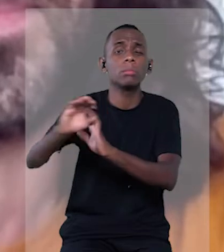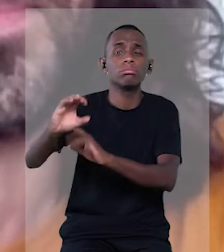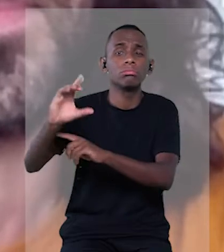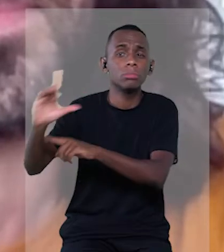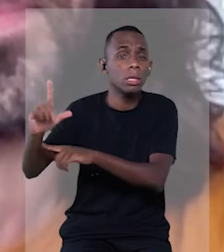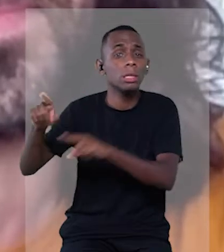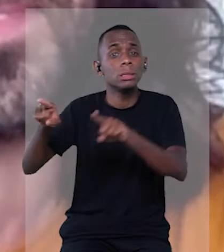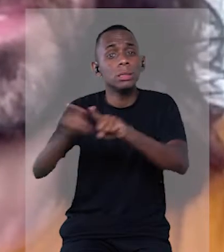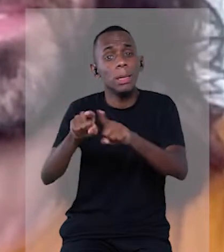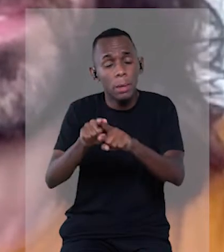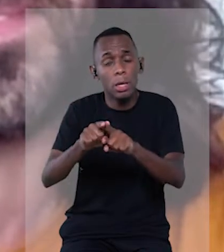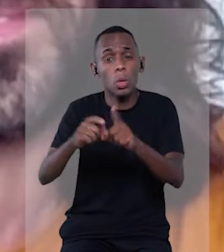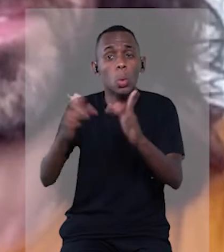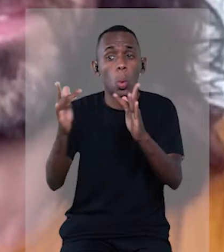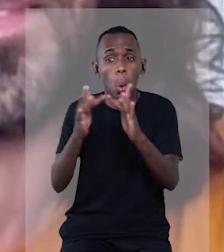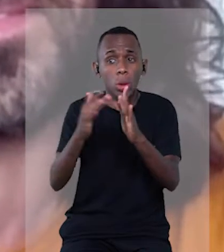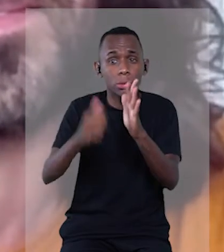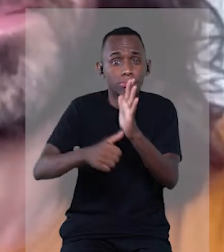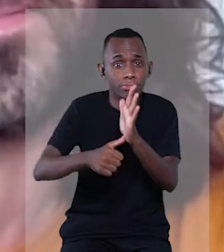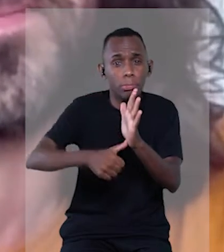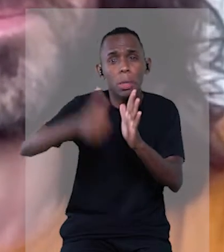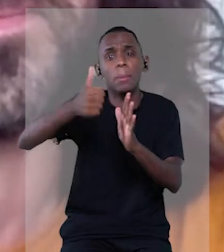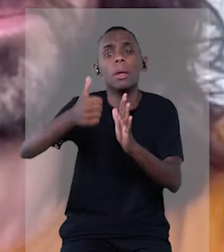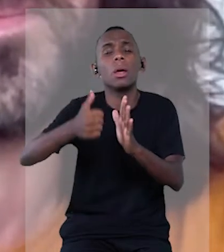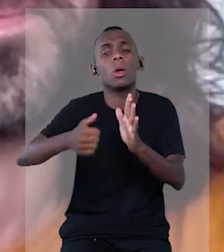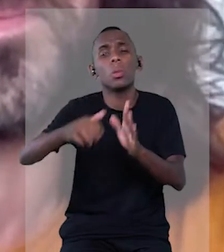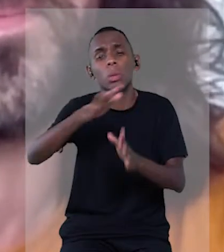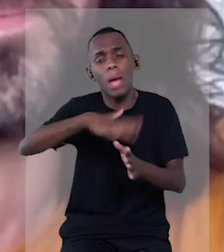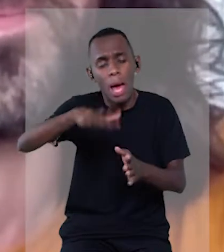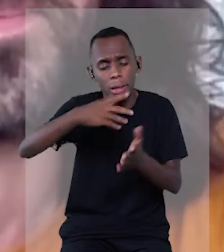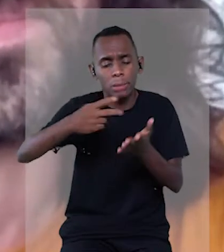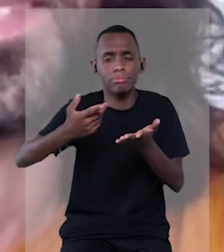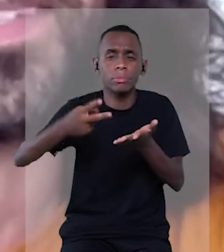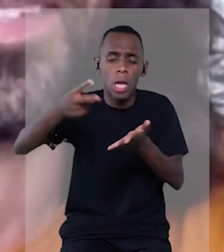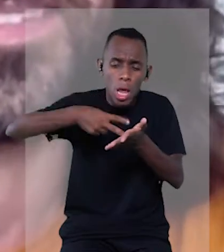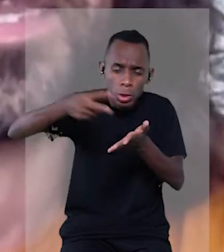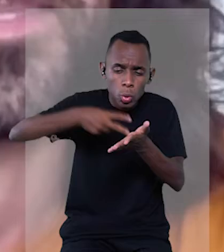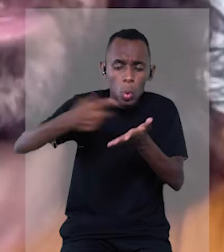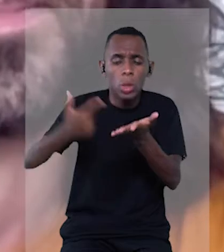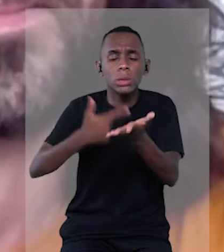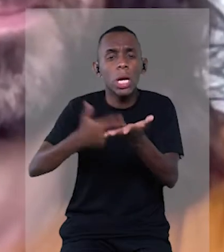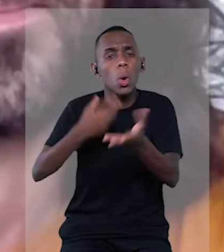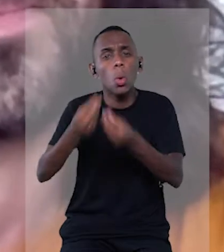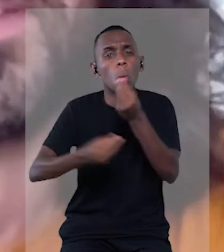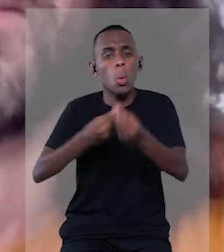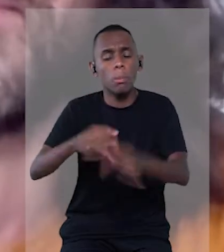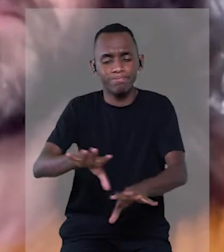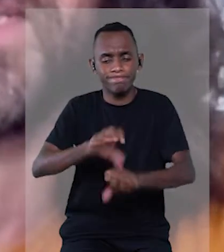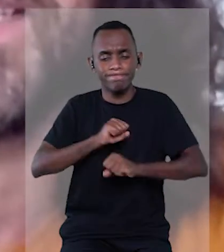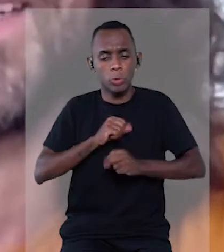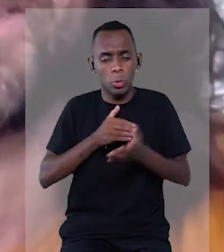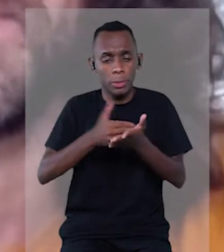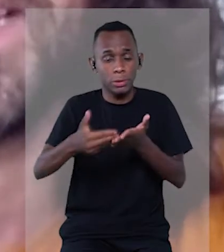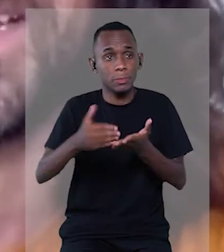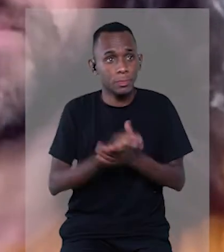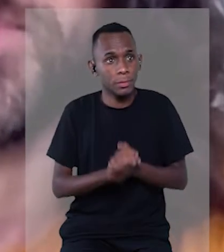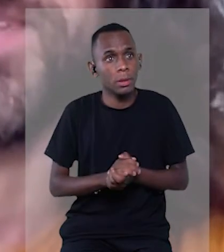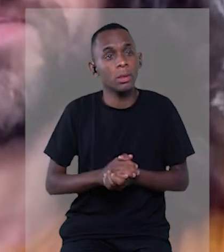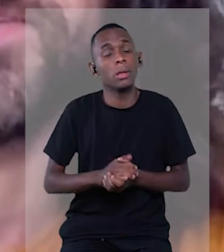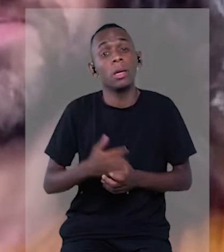seu contato primeiro ali com a leitura, né, com a Sim. literatura. Eu vou começar